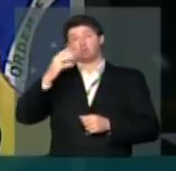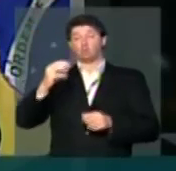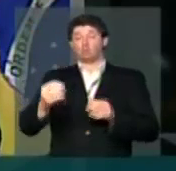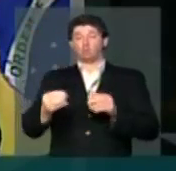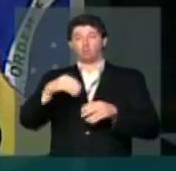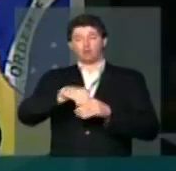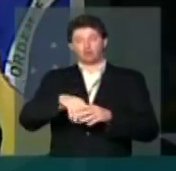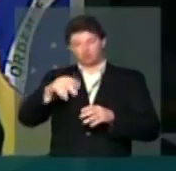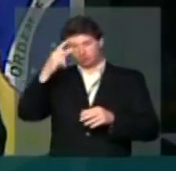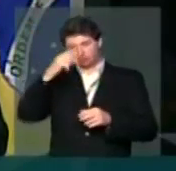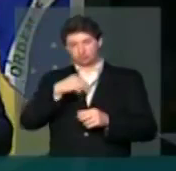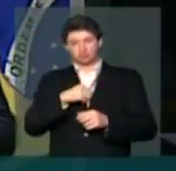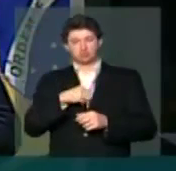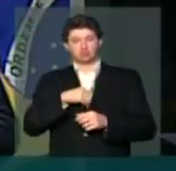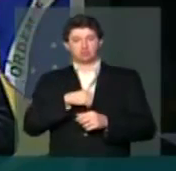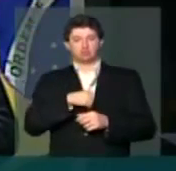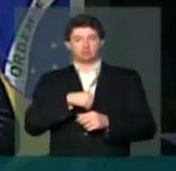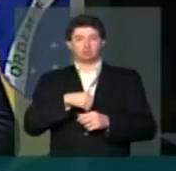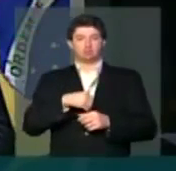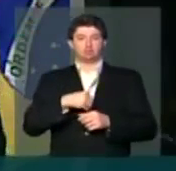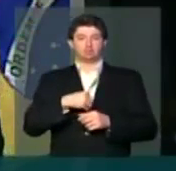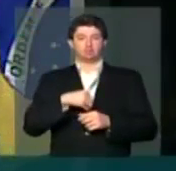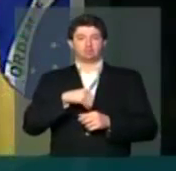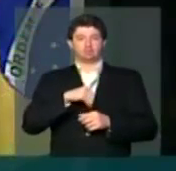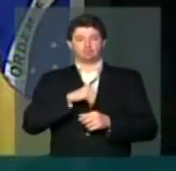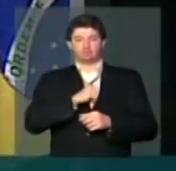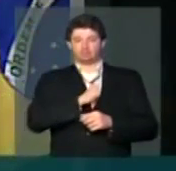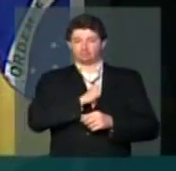história como um dos heróis que deram a vida pelo país.